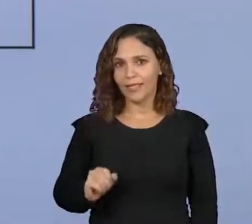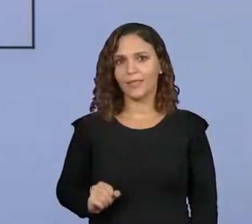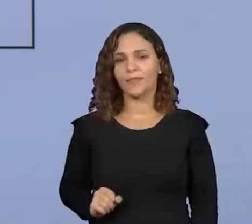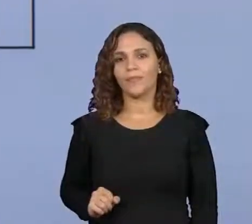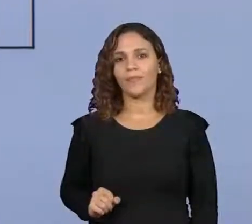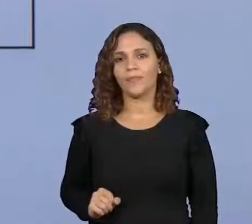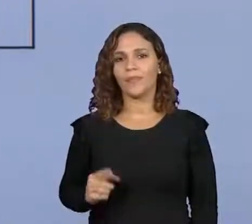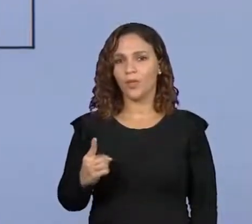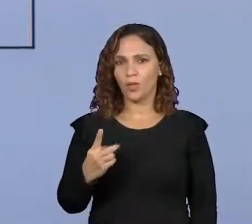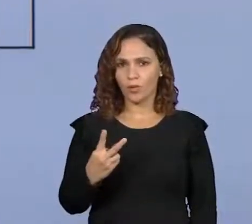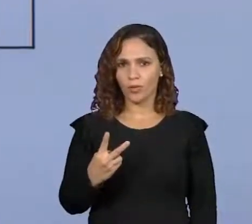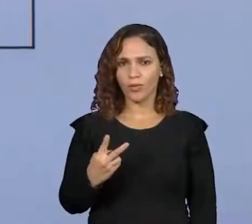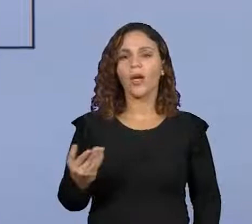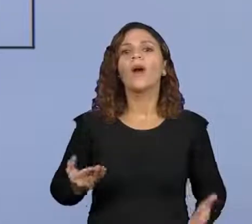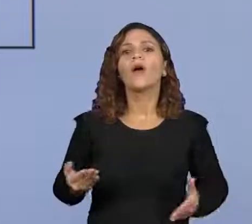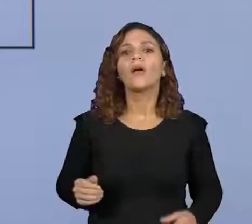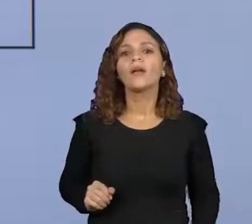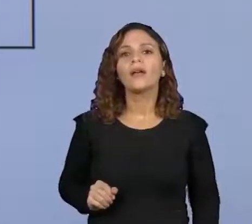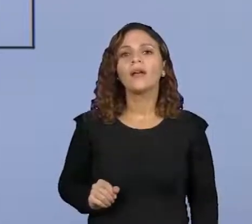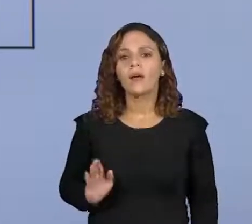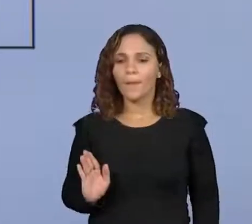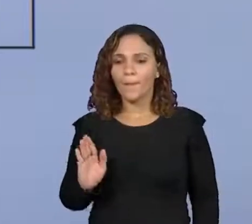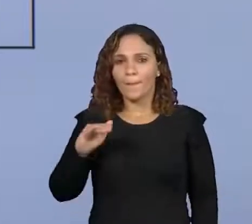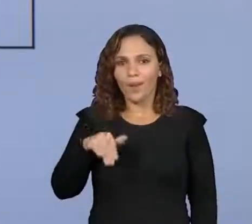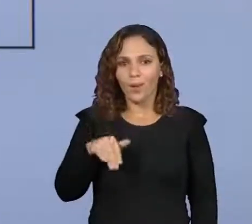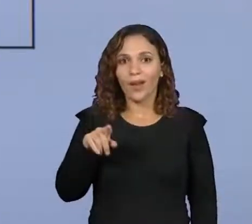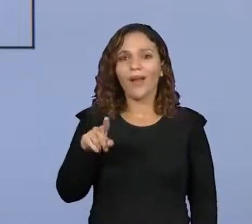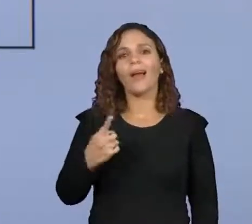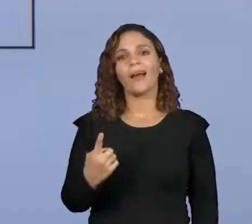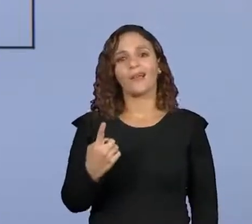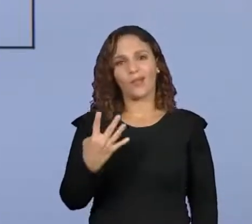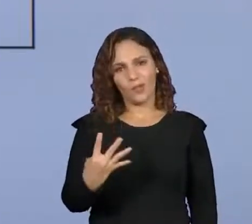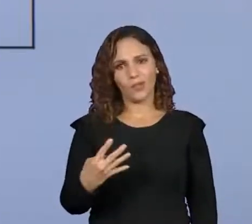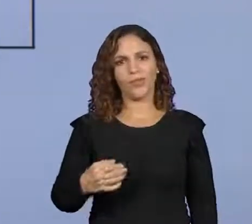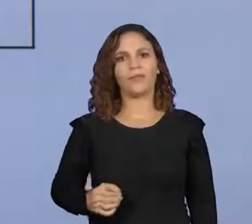10, 12, 14,